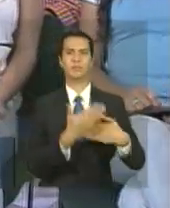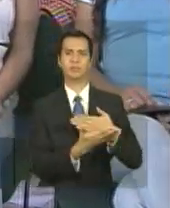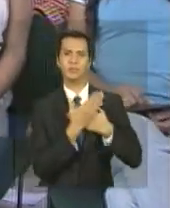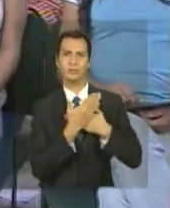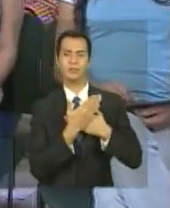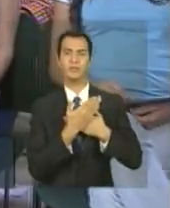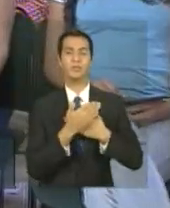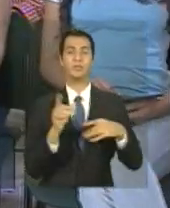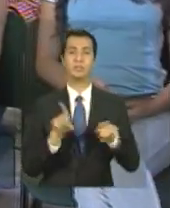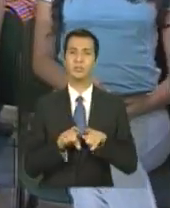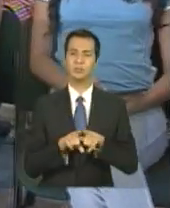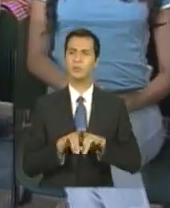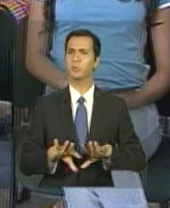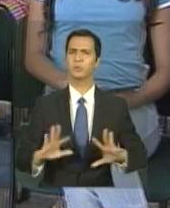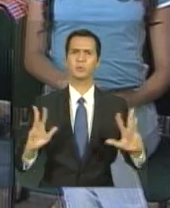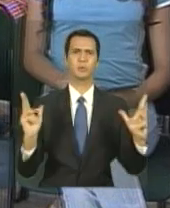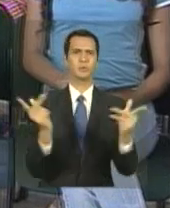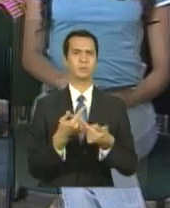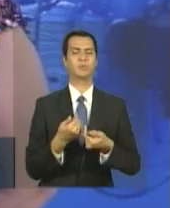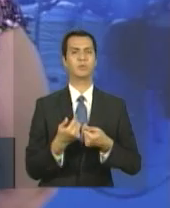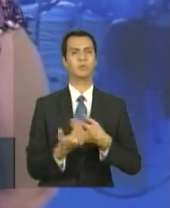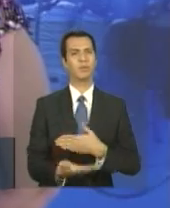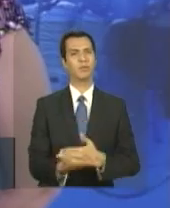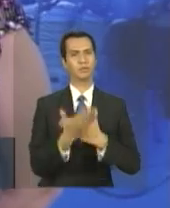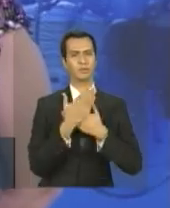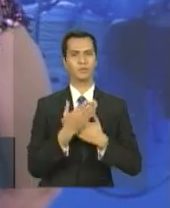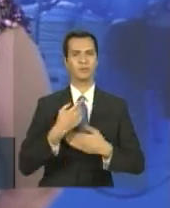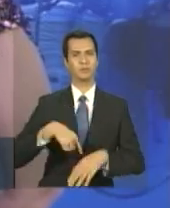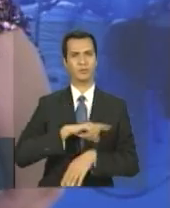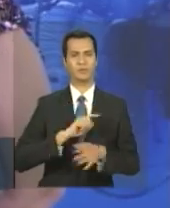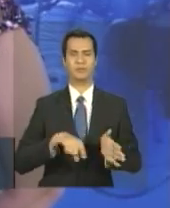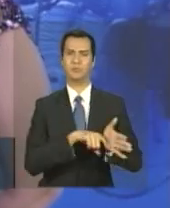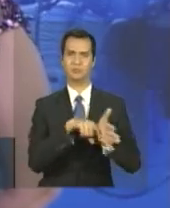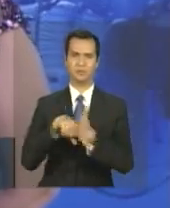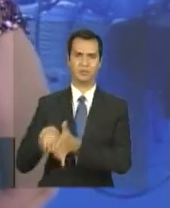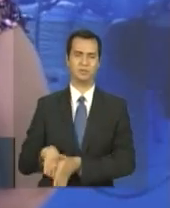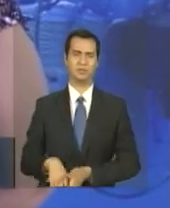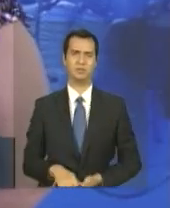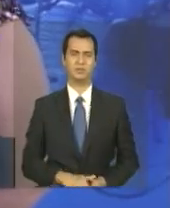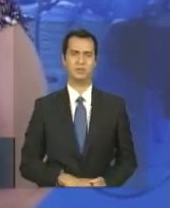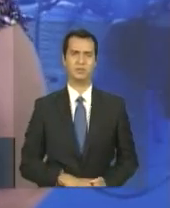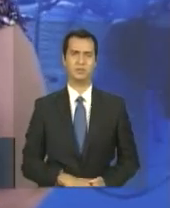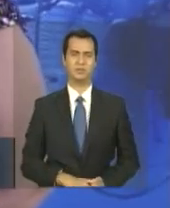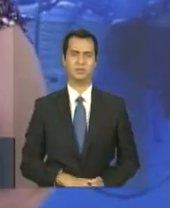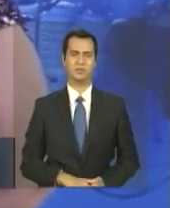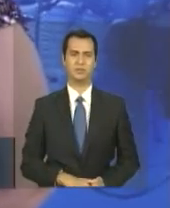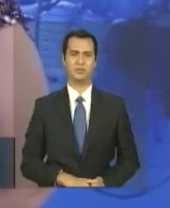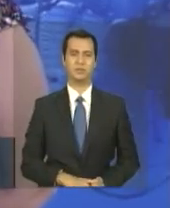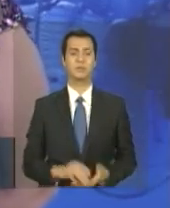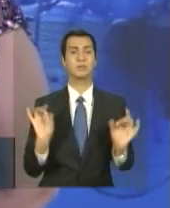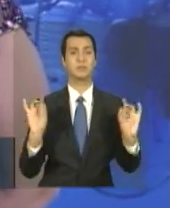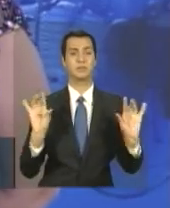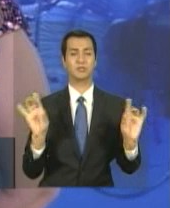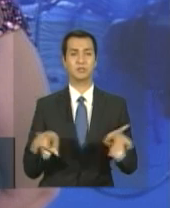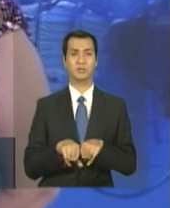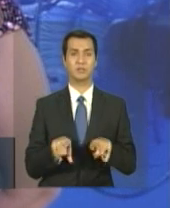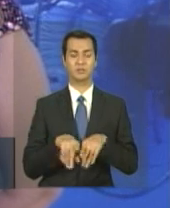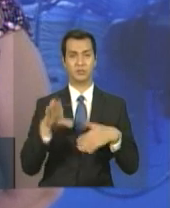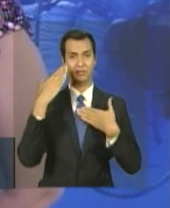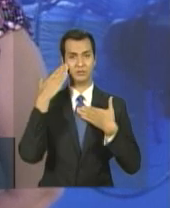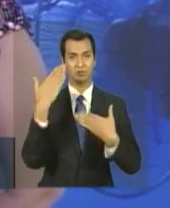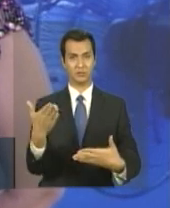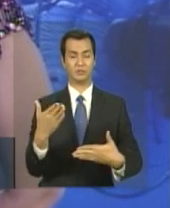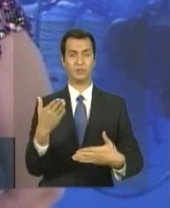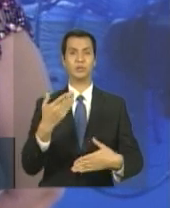que, mesmo indiretamente, contribuíram para essas pesquisas. Em especial, agradecemos